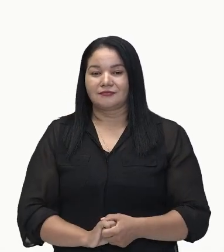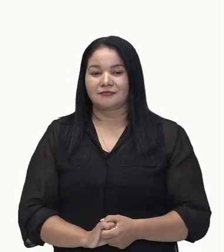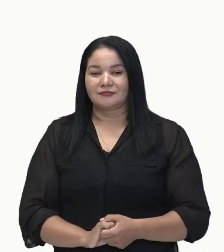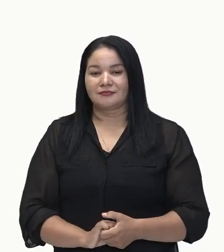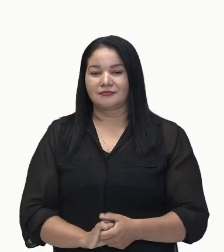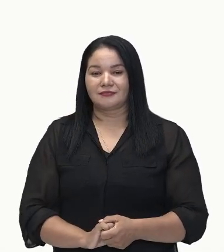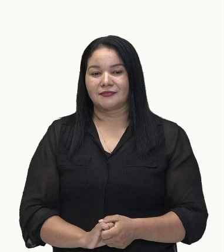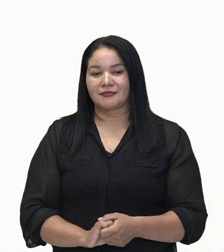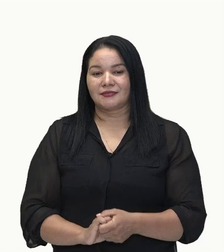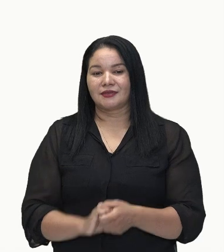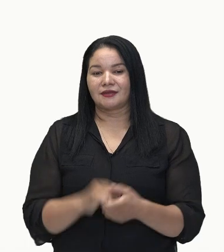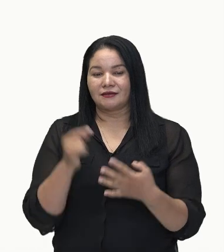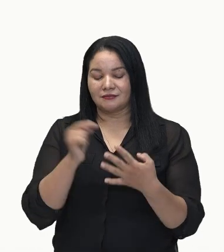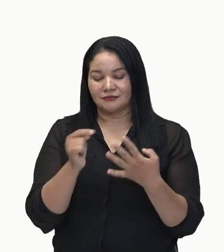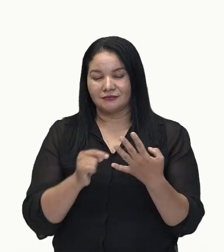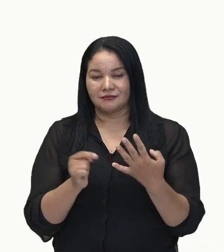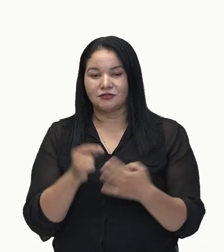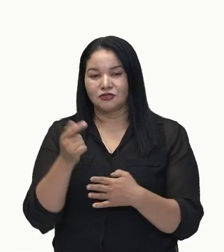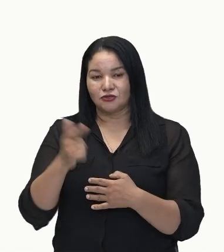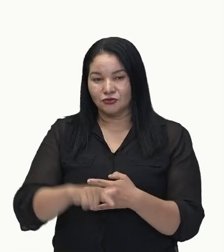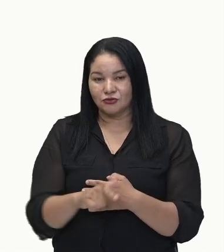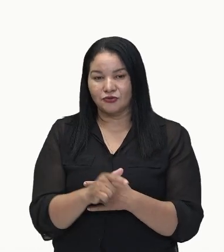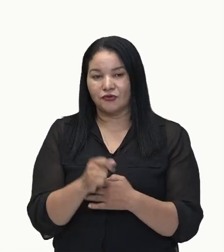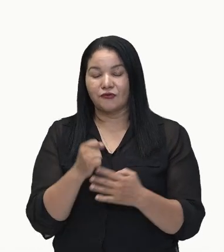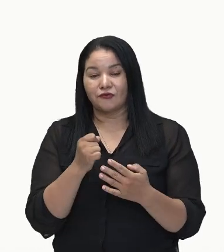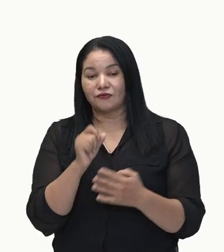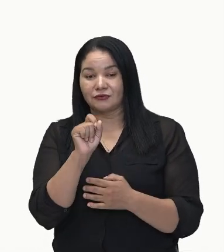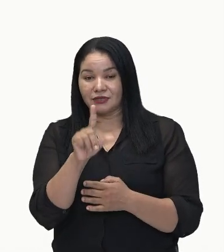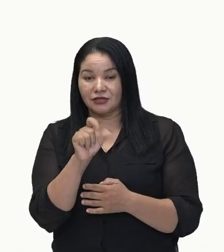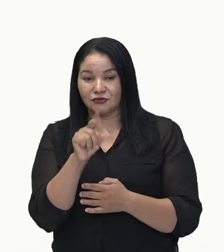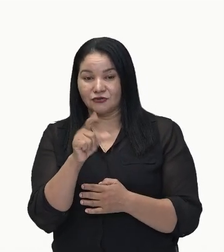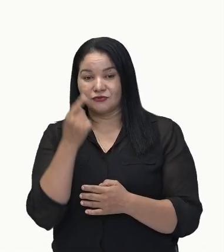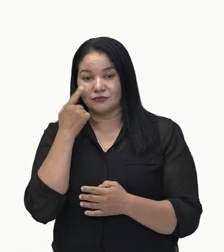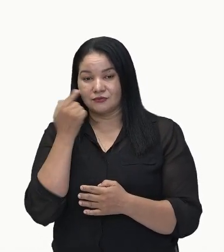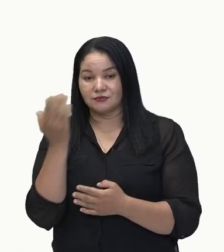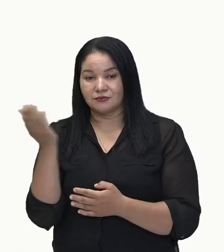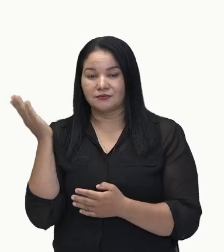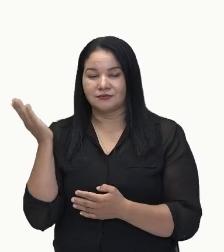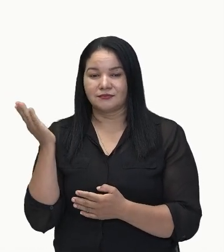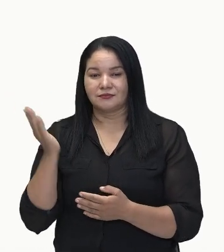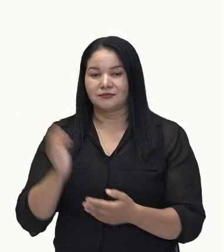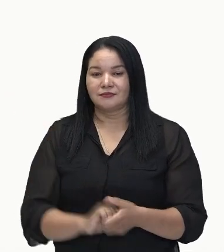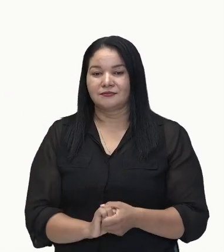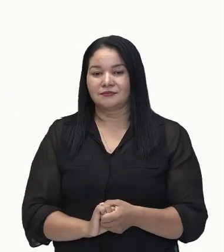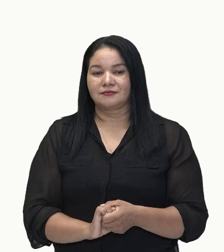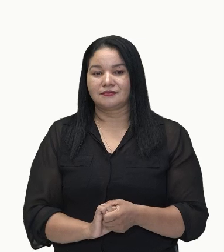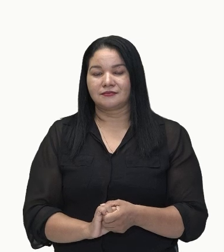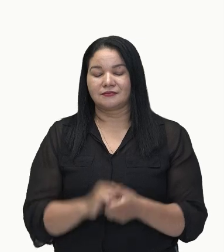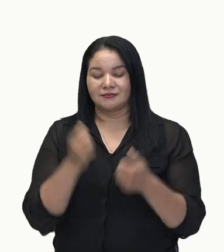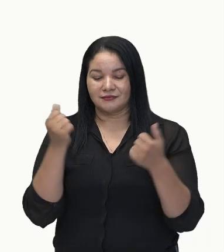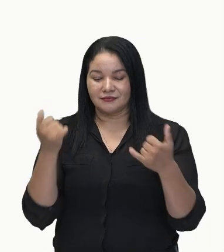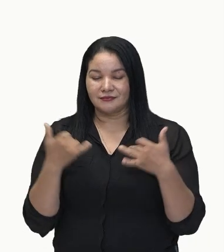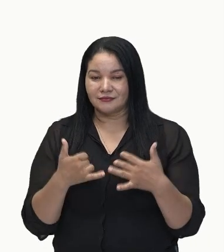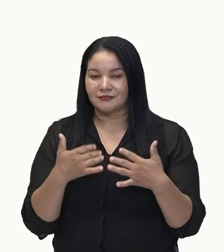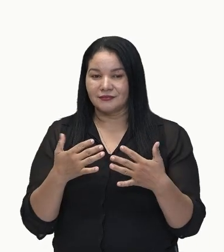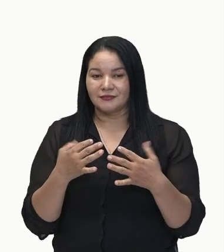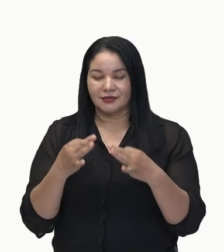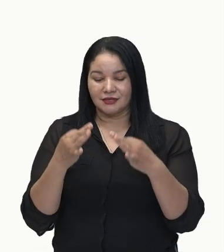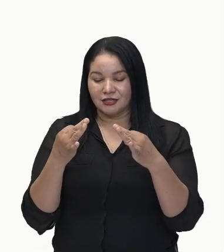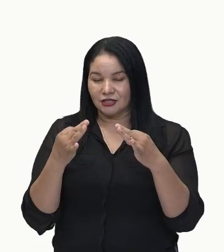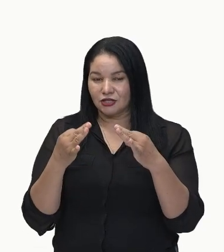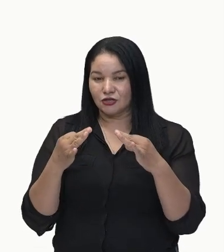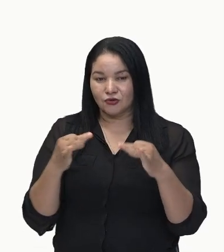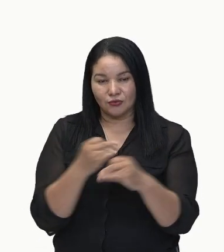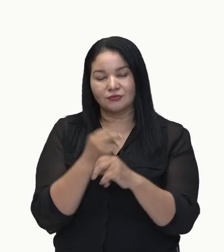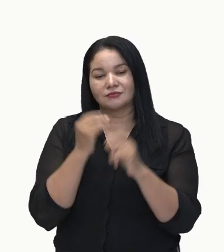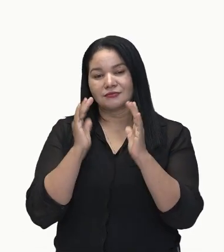escurecer, esquentar, estar e fazer com aqueles outras situações que nós abordamos aqui. Ok?